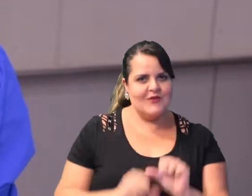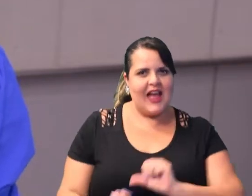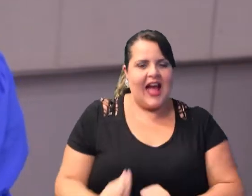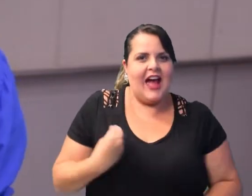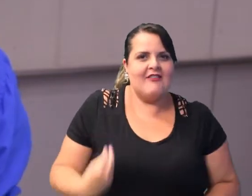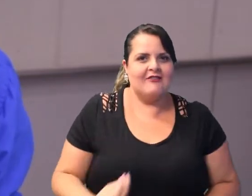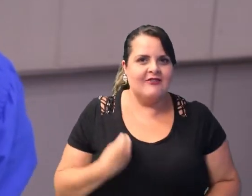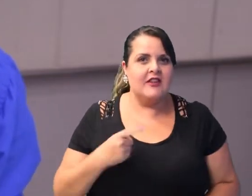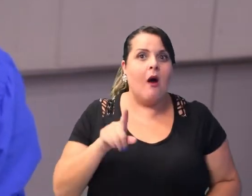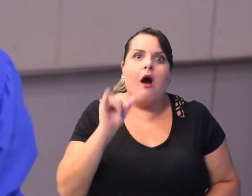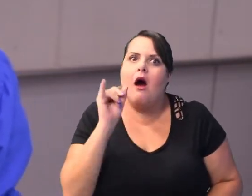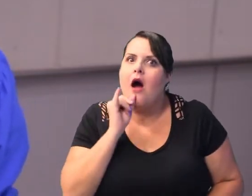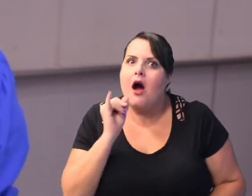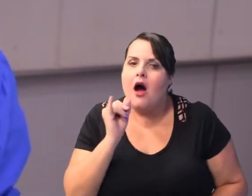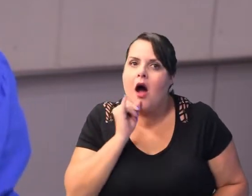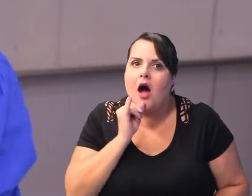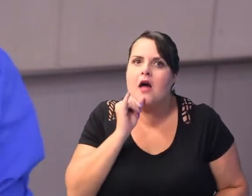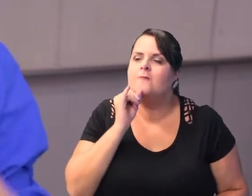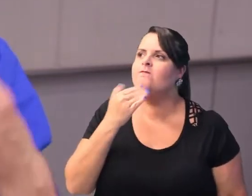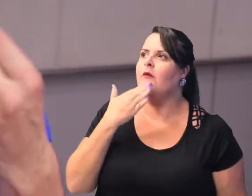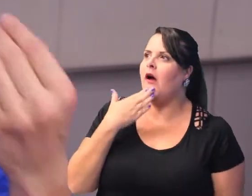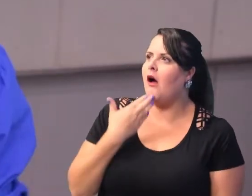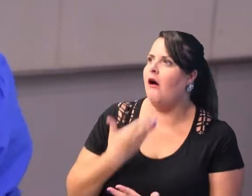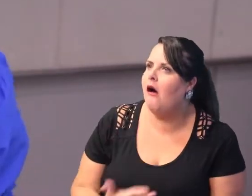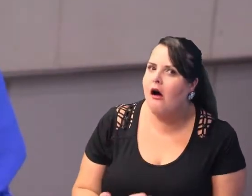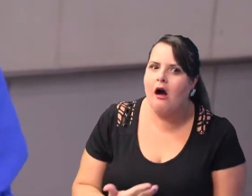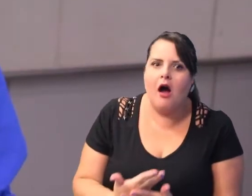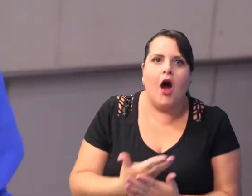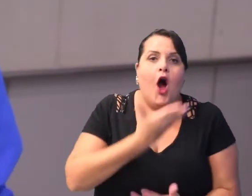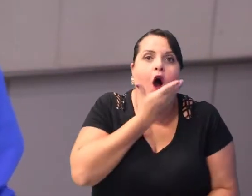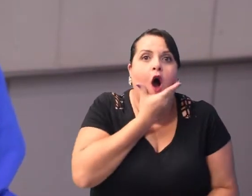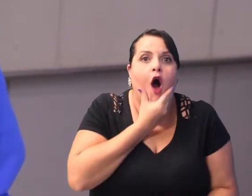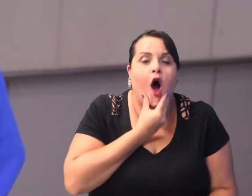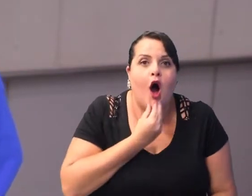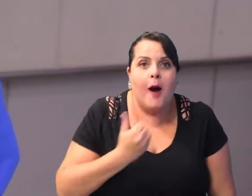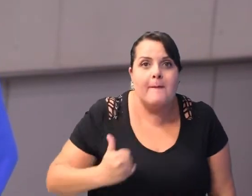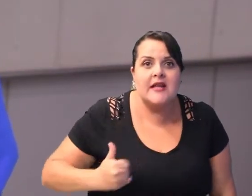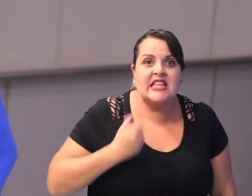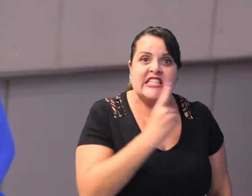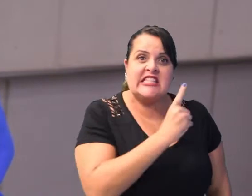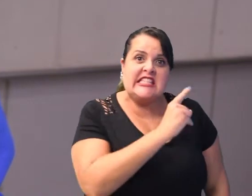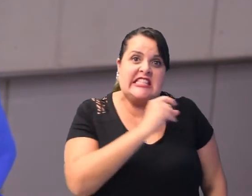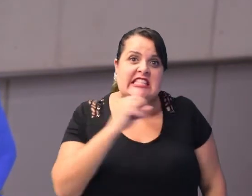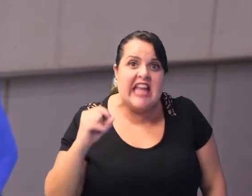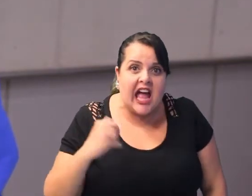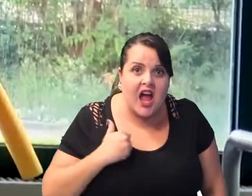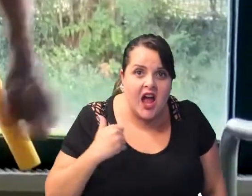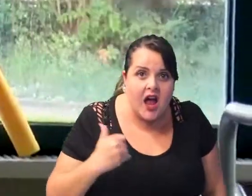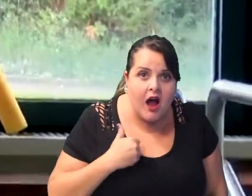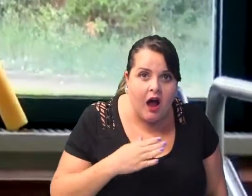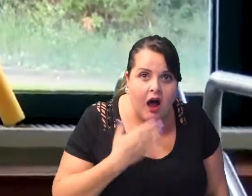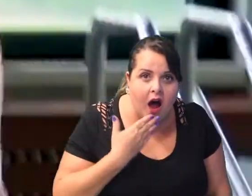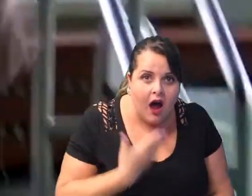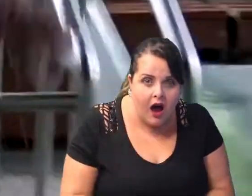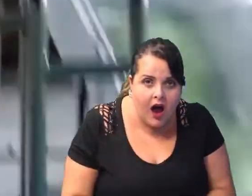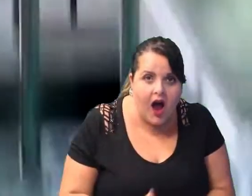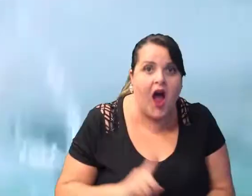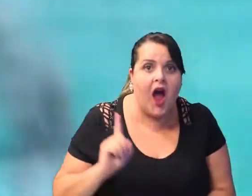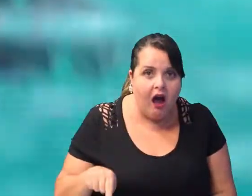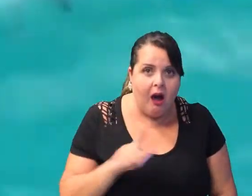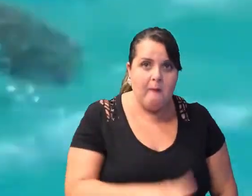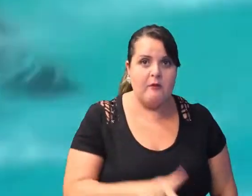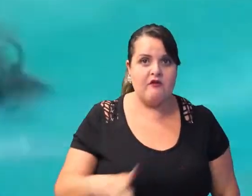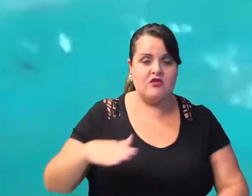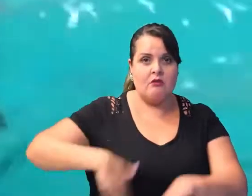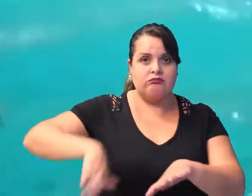dia a dia começando por esse exemplo que eu tiro o chapéu psb linense de 100 anos de idade ele ainda dá aulas de natação